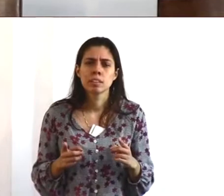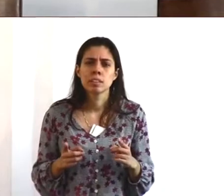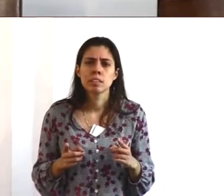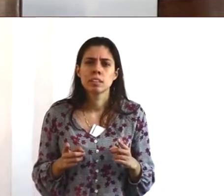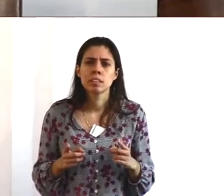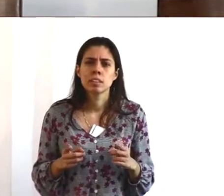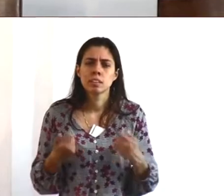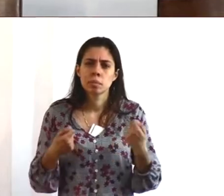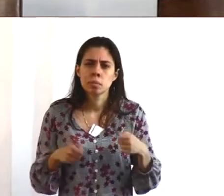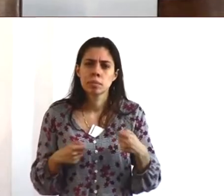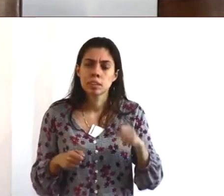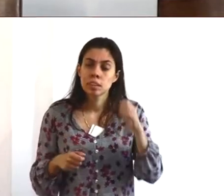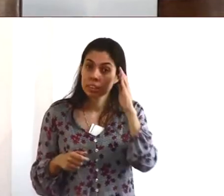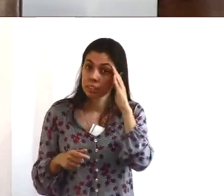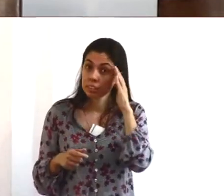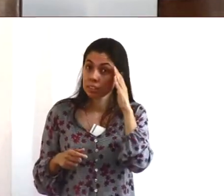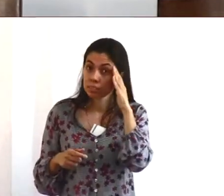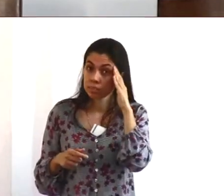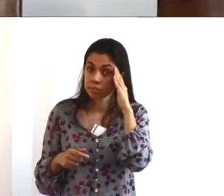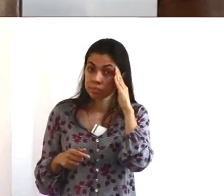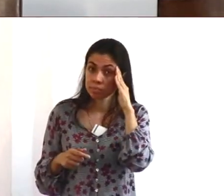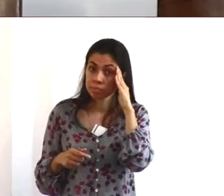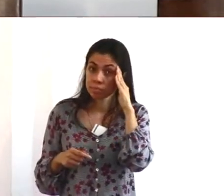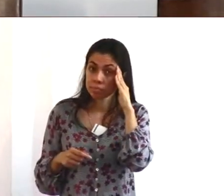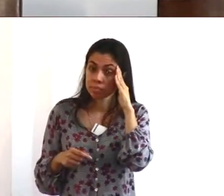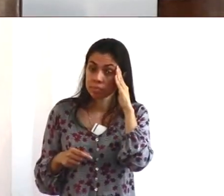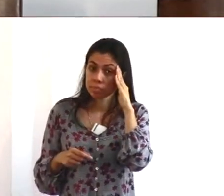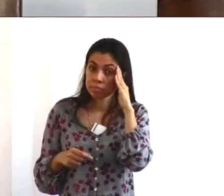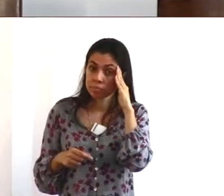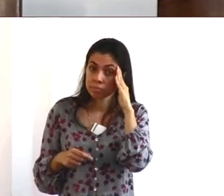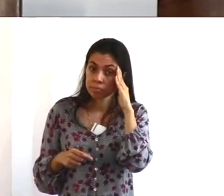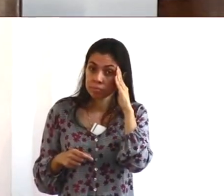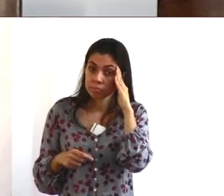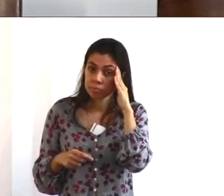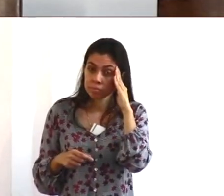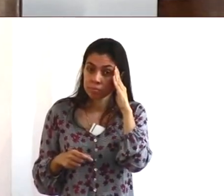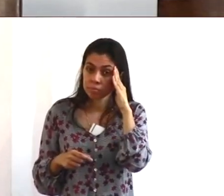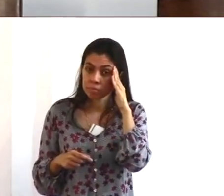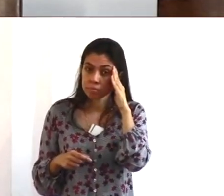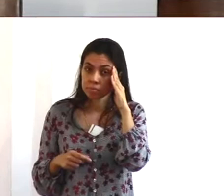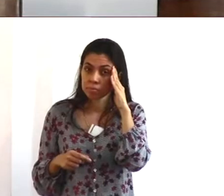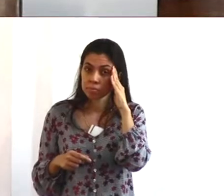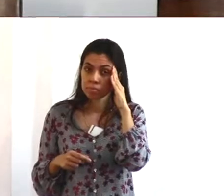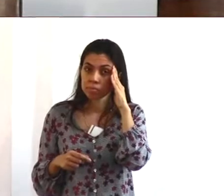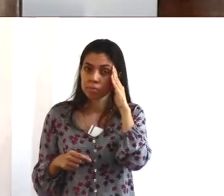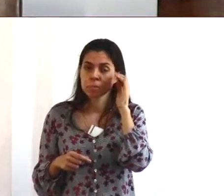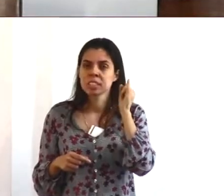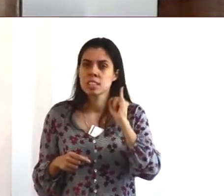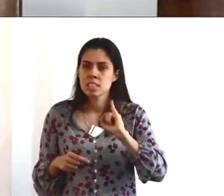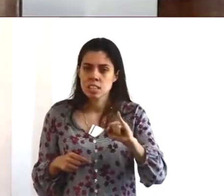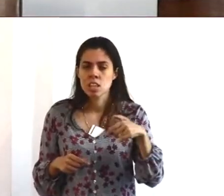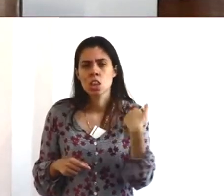precisamos entender e recorrer é que mesmo diante do nosso sofrimento,